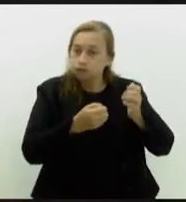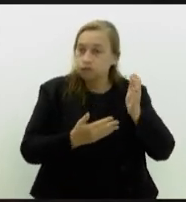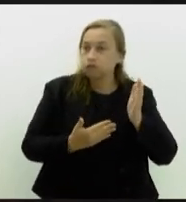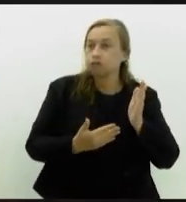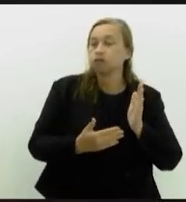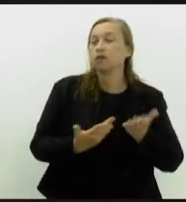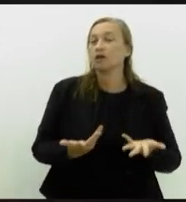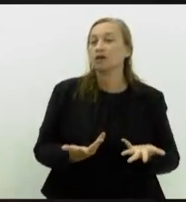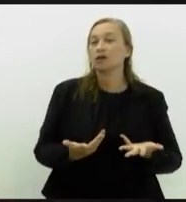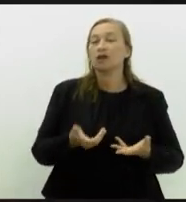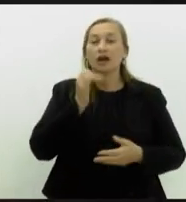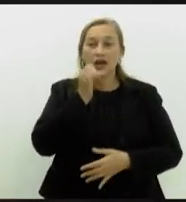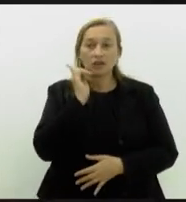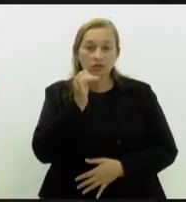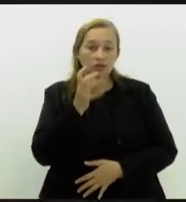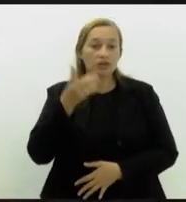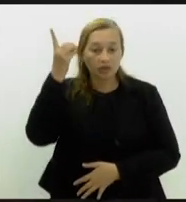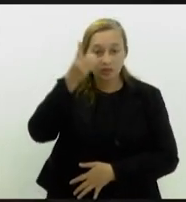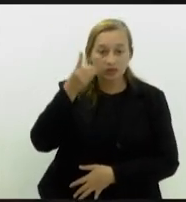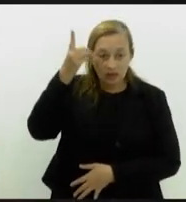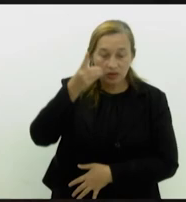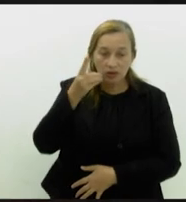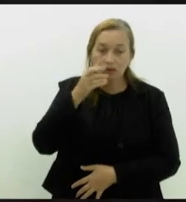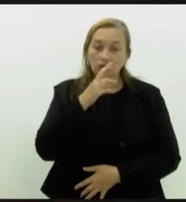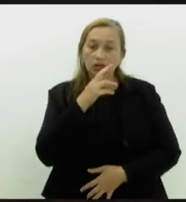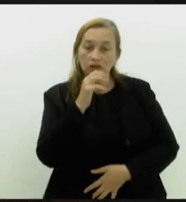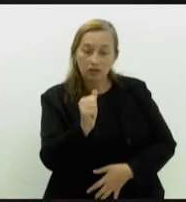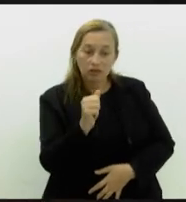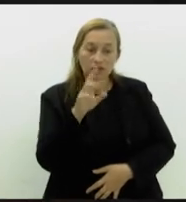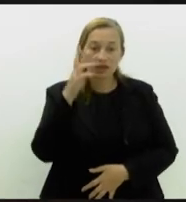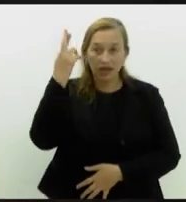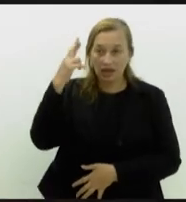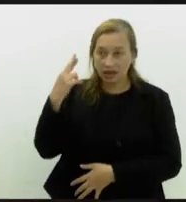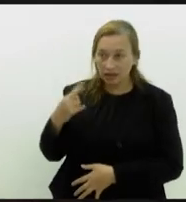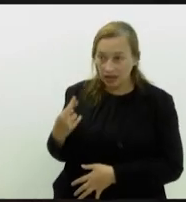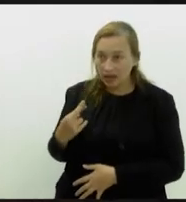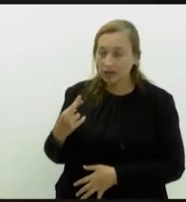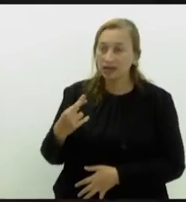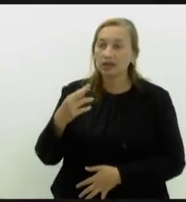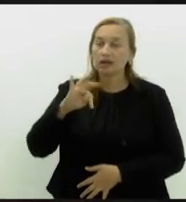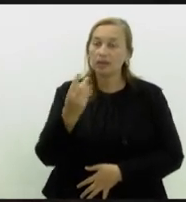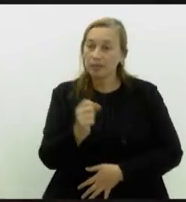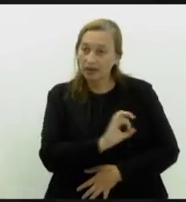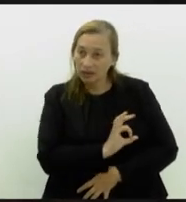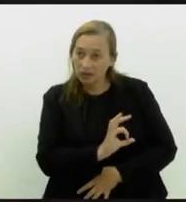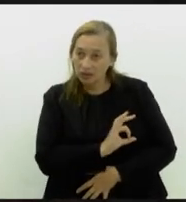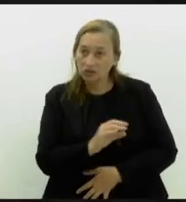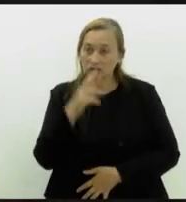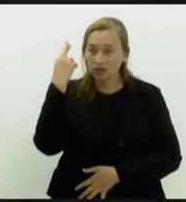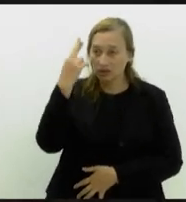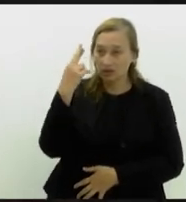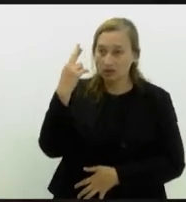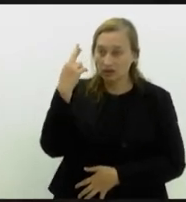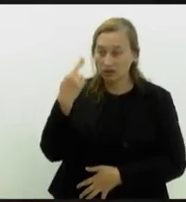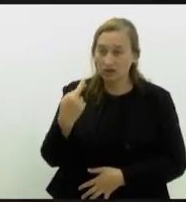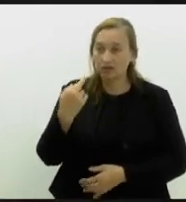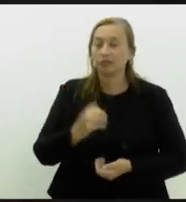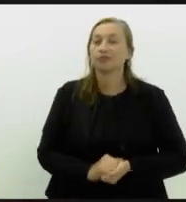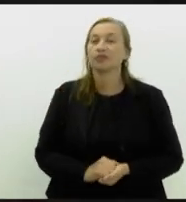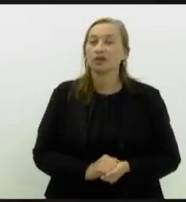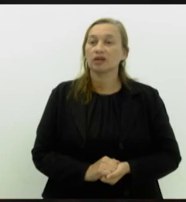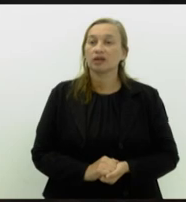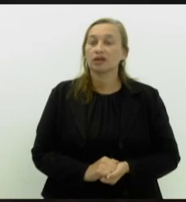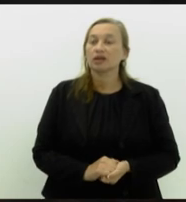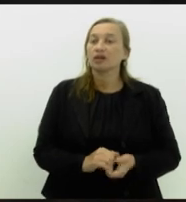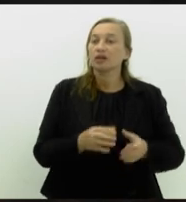favorável. Relatores, deputados Rodrigo Amorim, Renata Souza, Marta Rocha e Renata Souza.